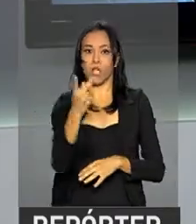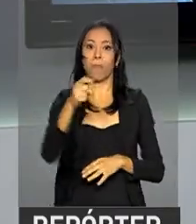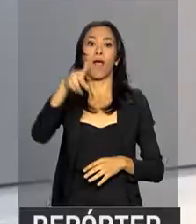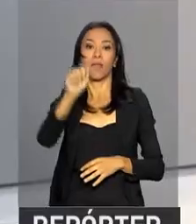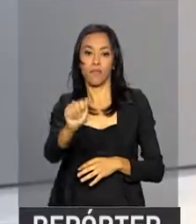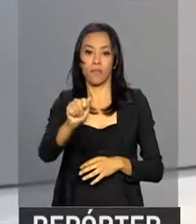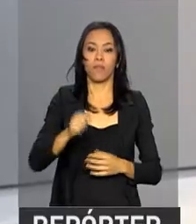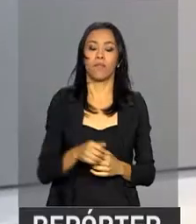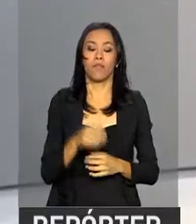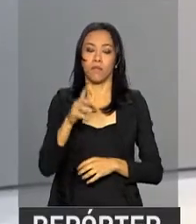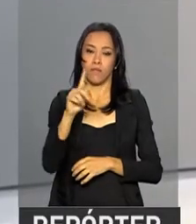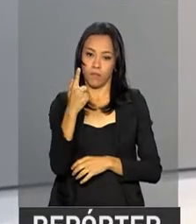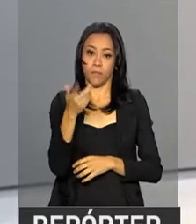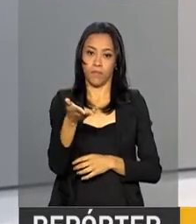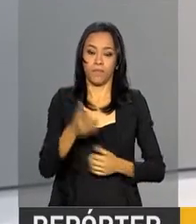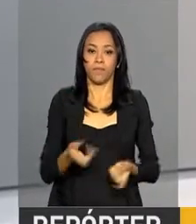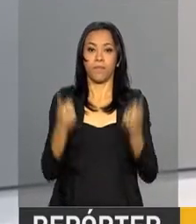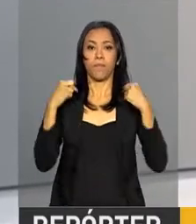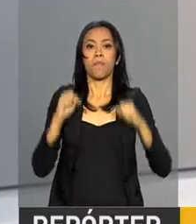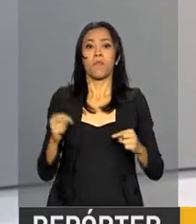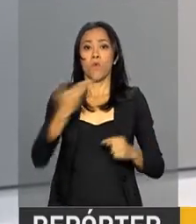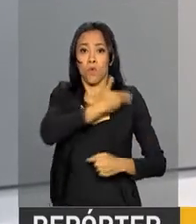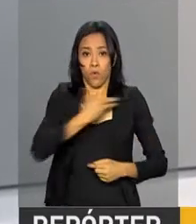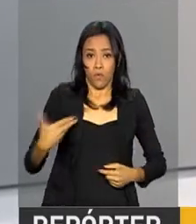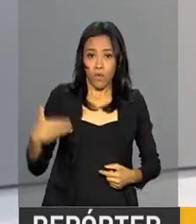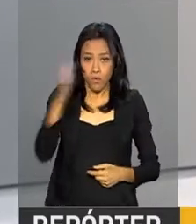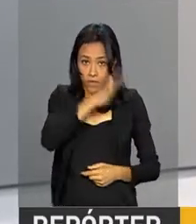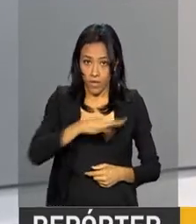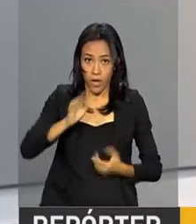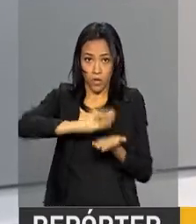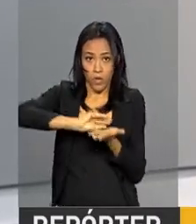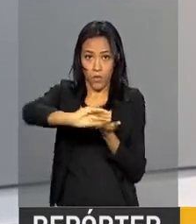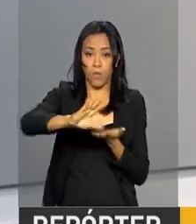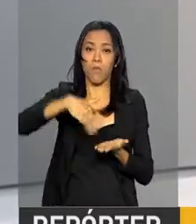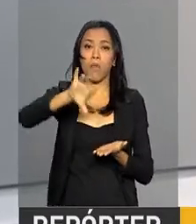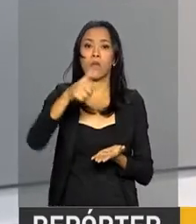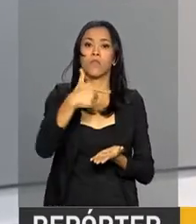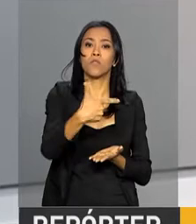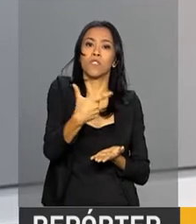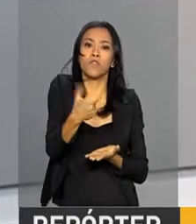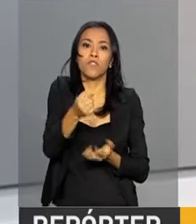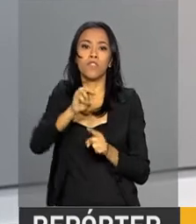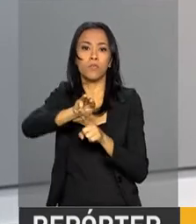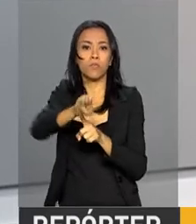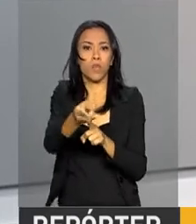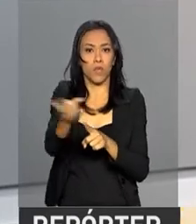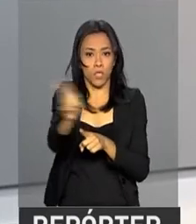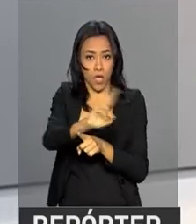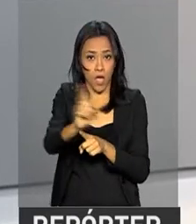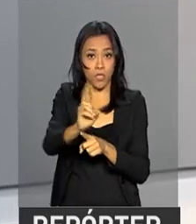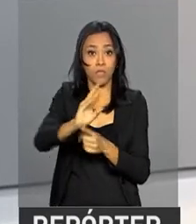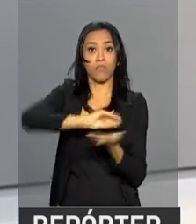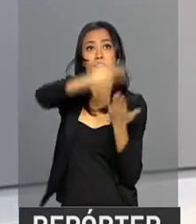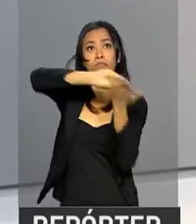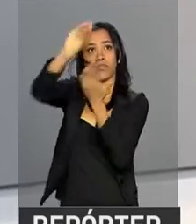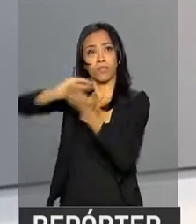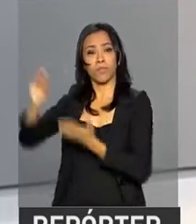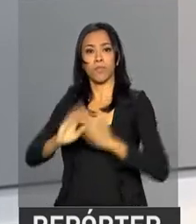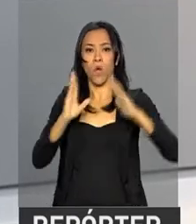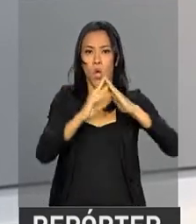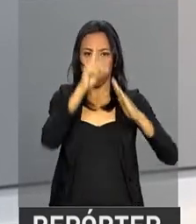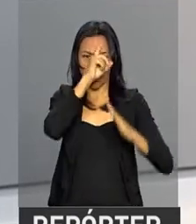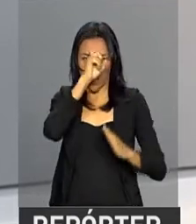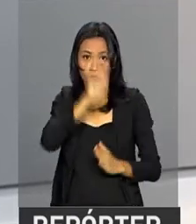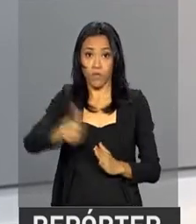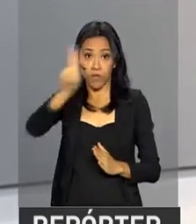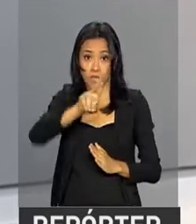informações. O governo federal liberou mais de 220 milhões de reais para hospitais universitários de todo o país.